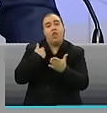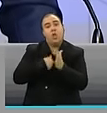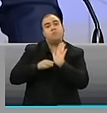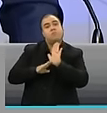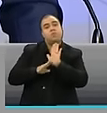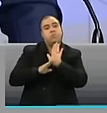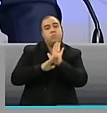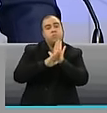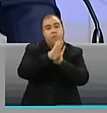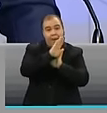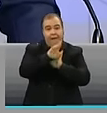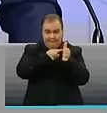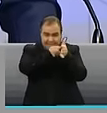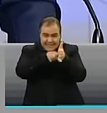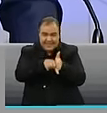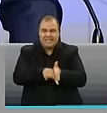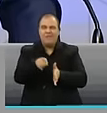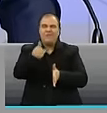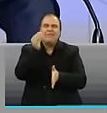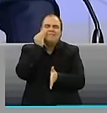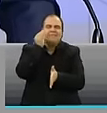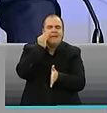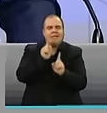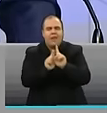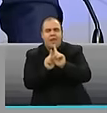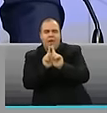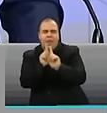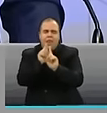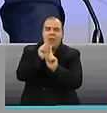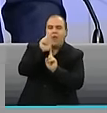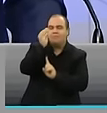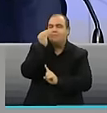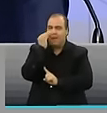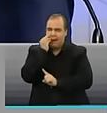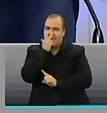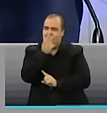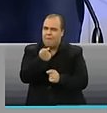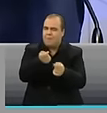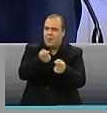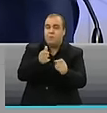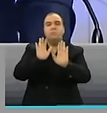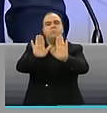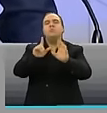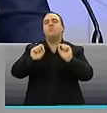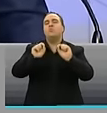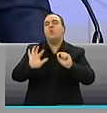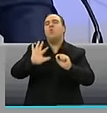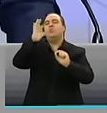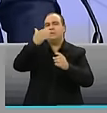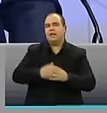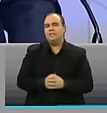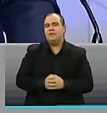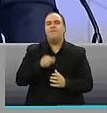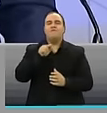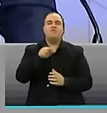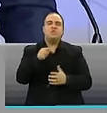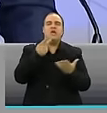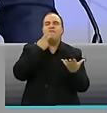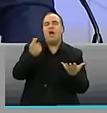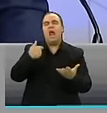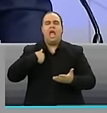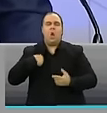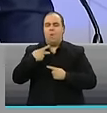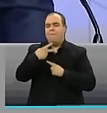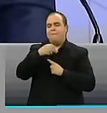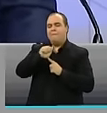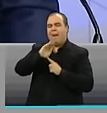que vocês forçam a barra para ela aparecer que está pequena. E aí o que acontece? Você está aqui agora me chamando de Pablito, me vinculando